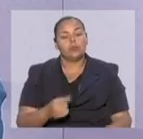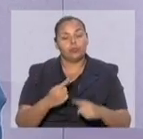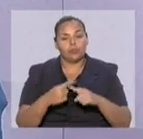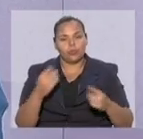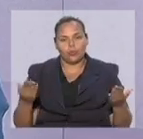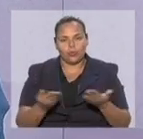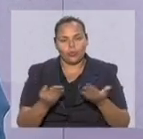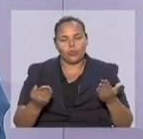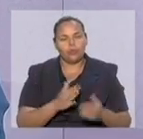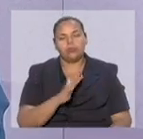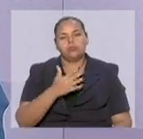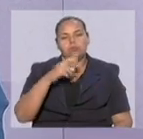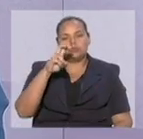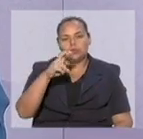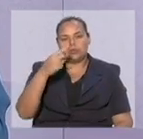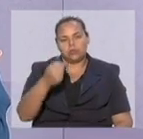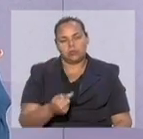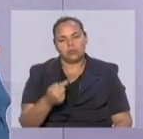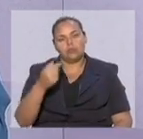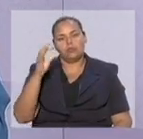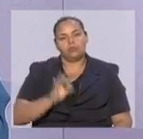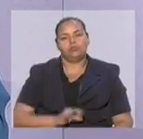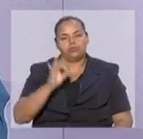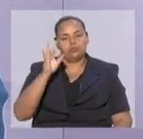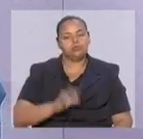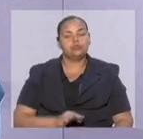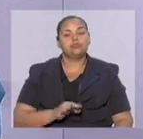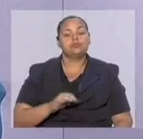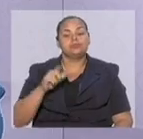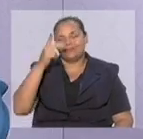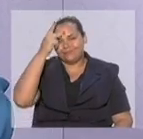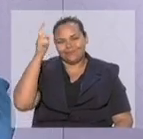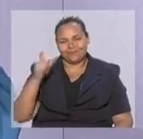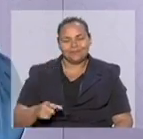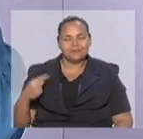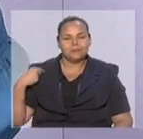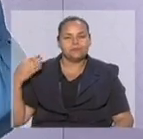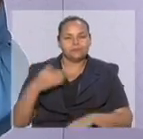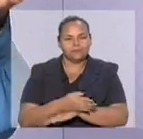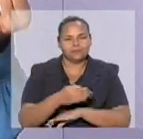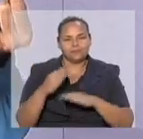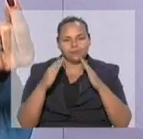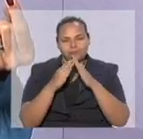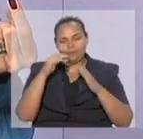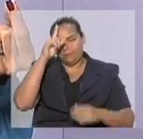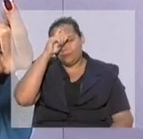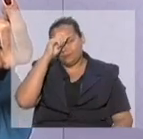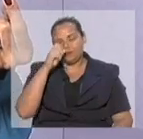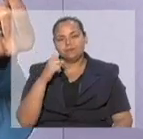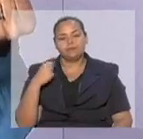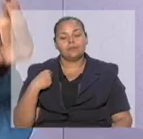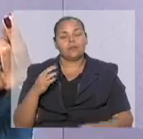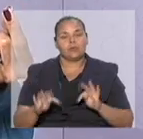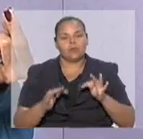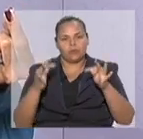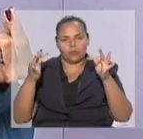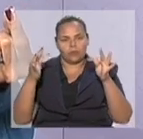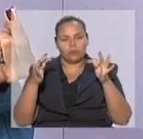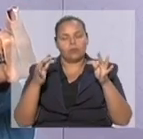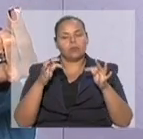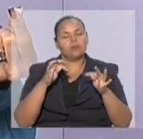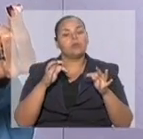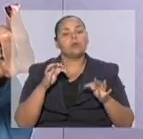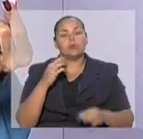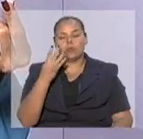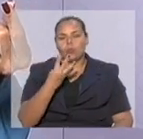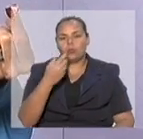correto. Porque hoje, cerca de 57% dos pacientes que chegam ao hospital para receber o